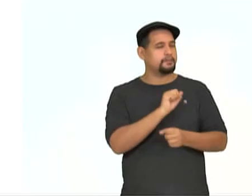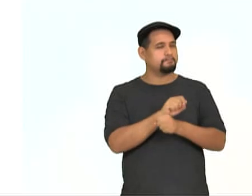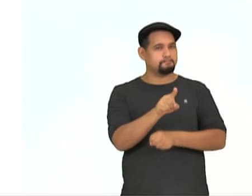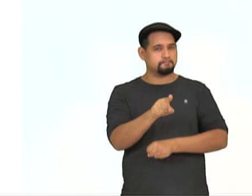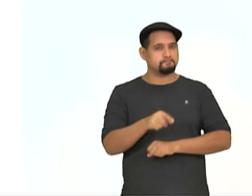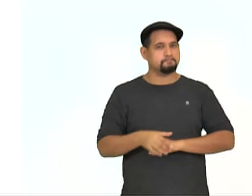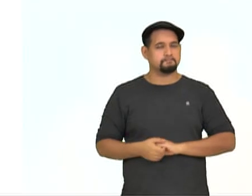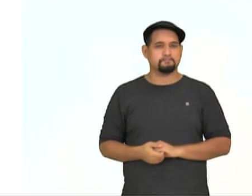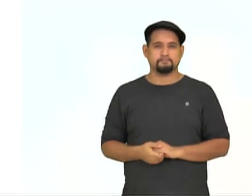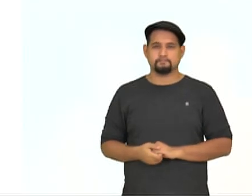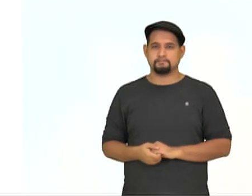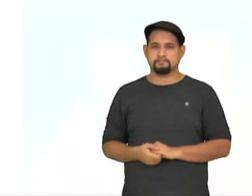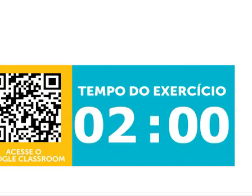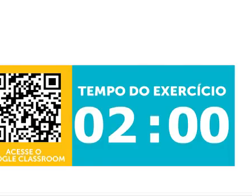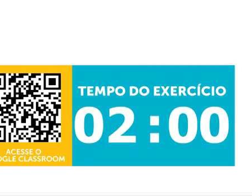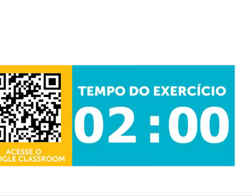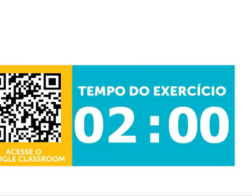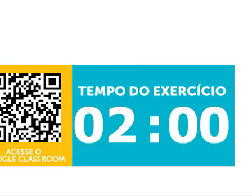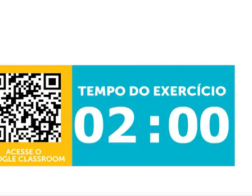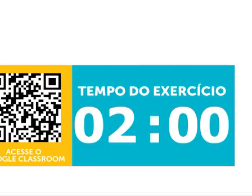aguardando. Já voltamos.